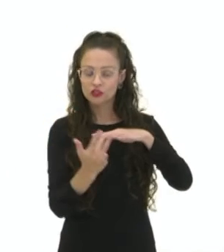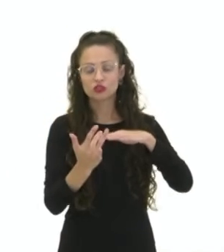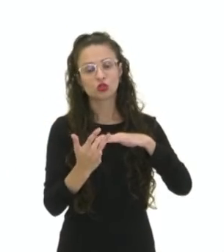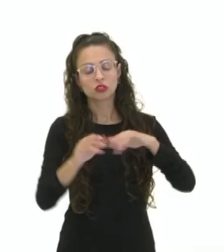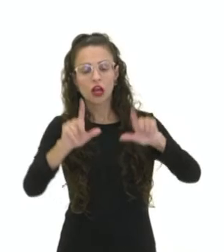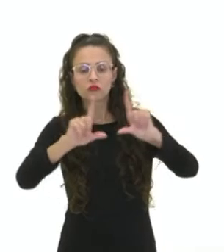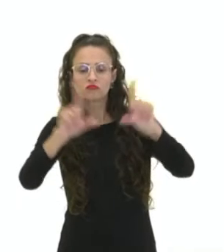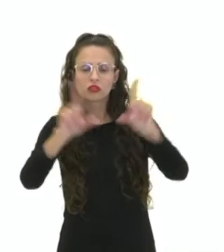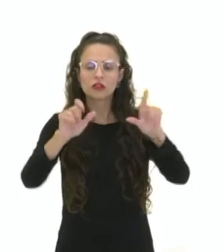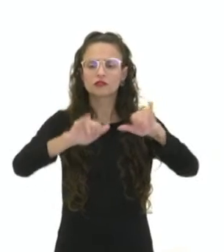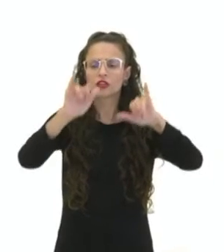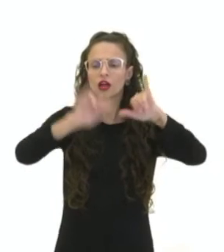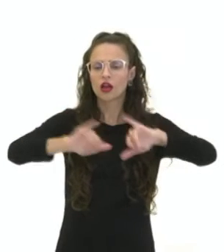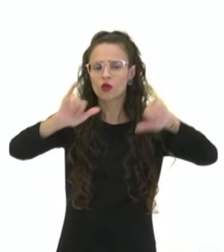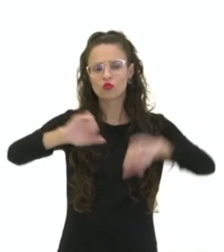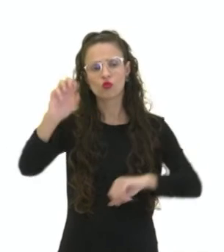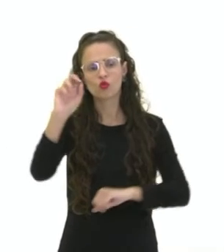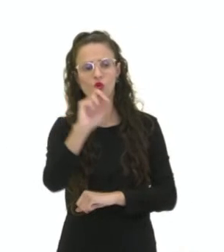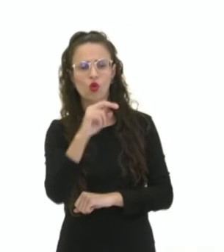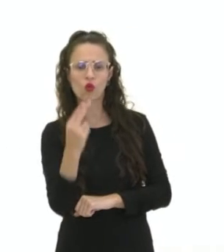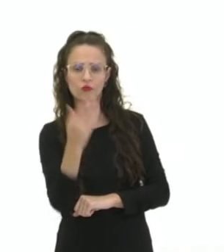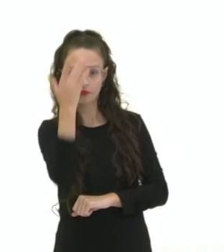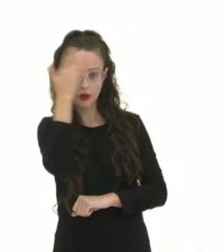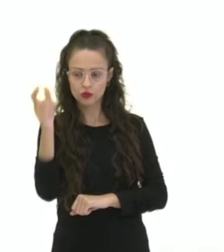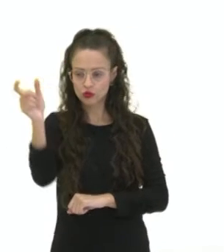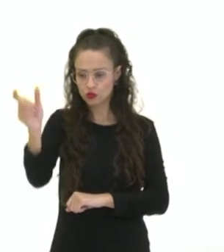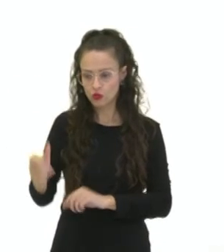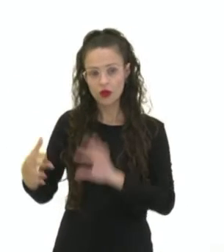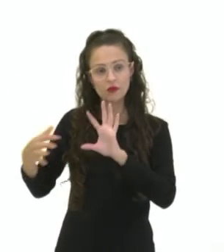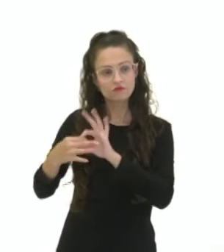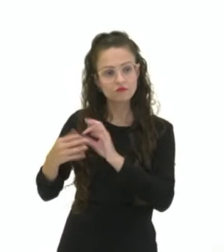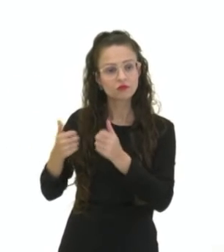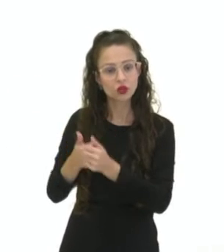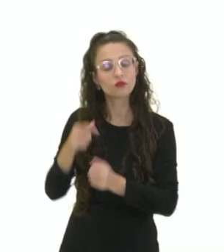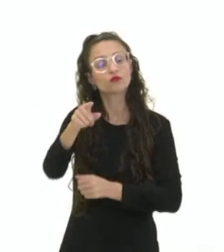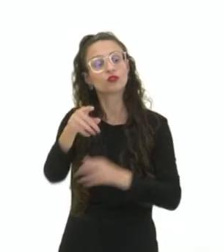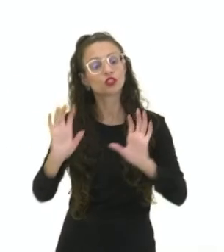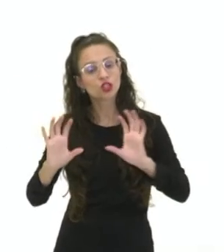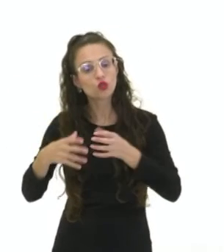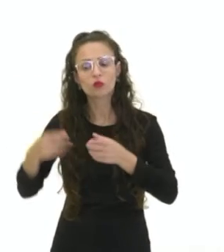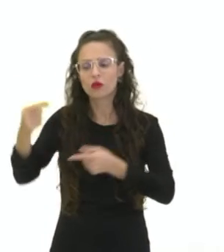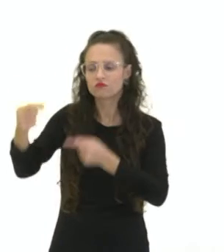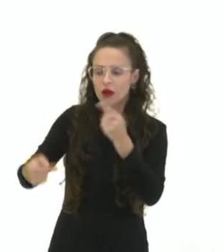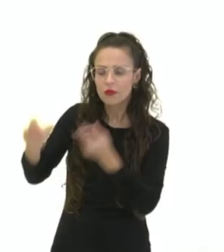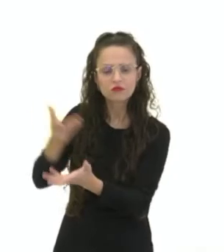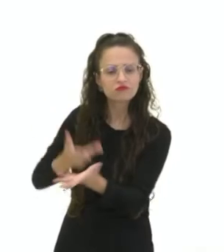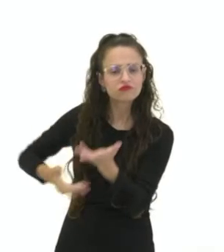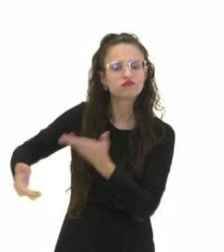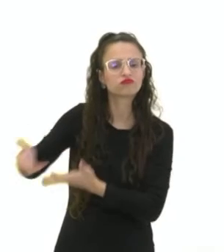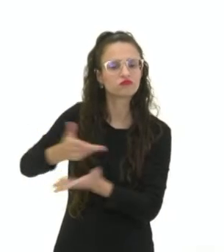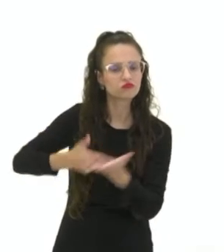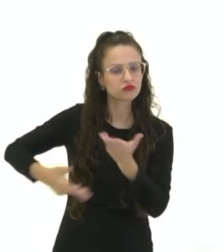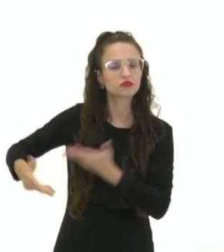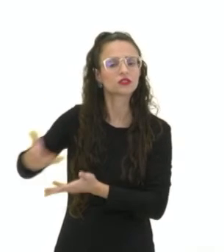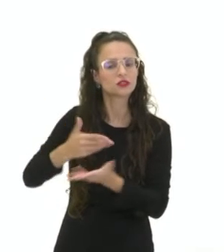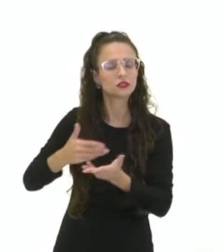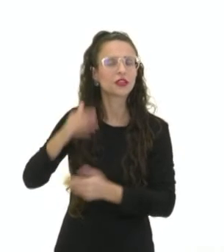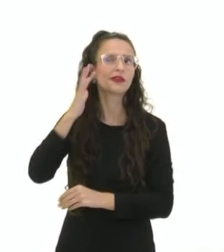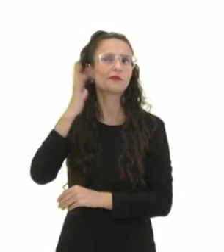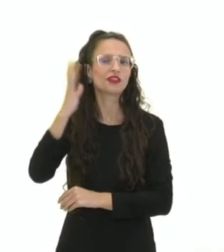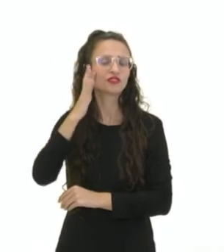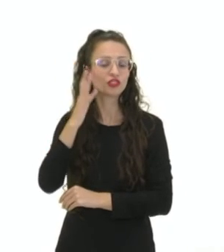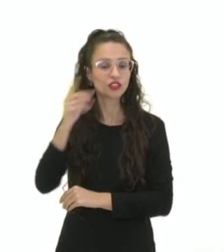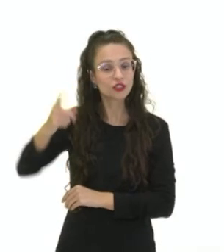mídias, da televisão ou sobre alguém próximo. Formem grupos, debatam, troquem ideias. Imaginem que